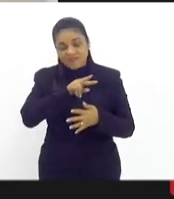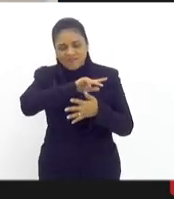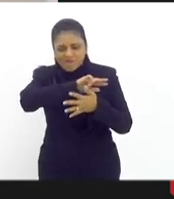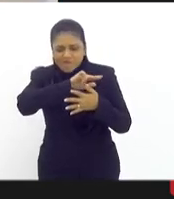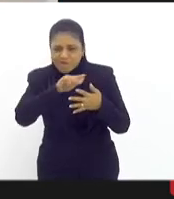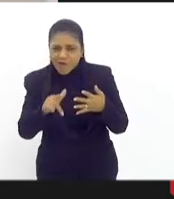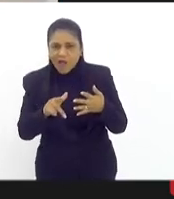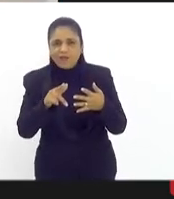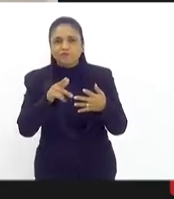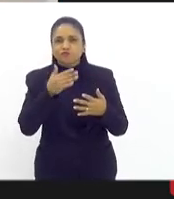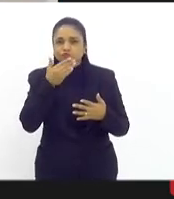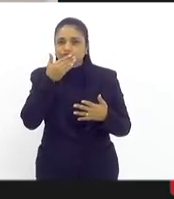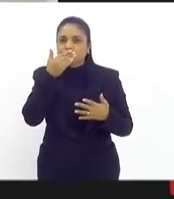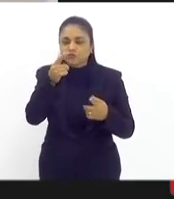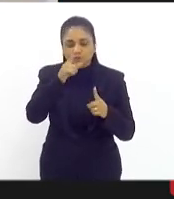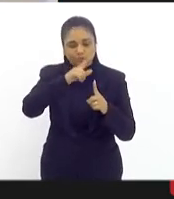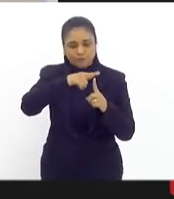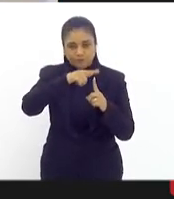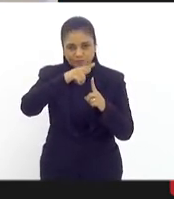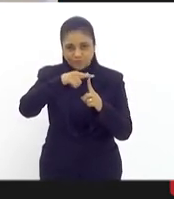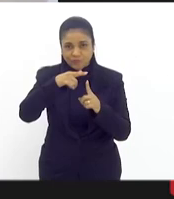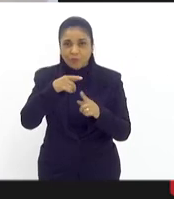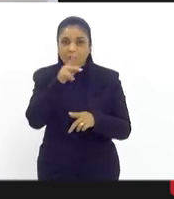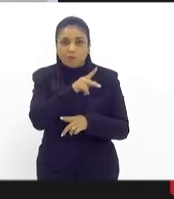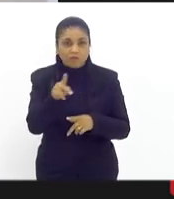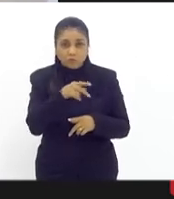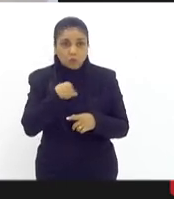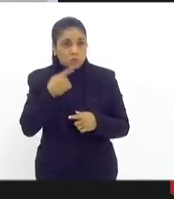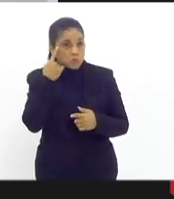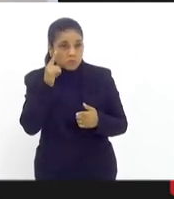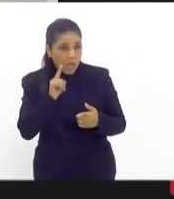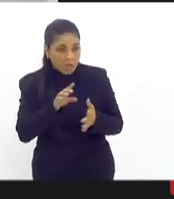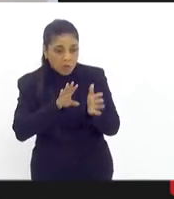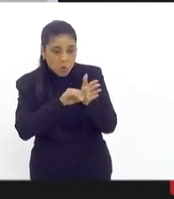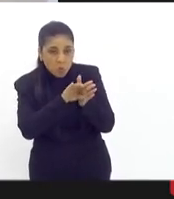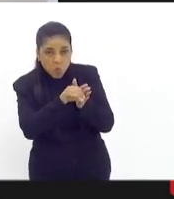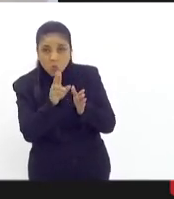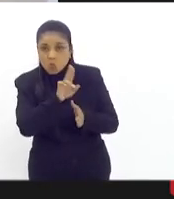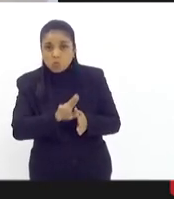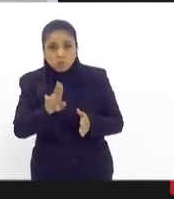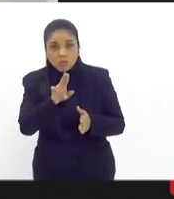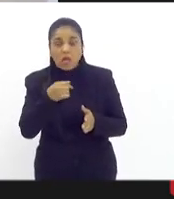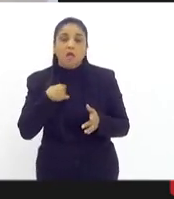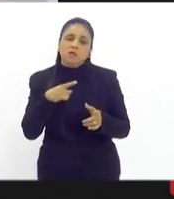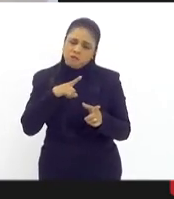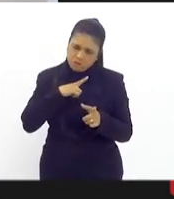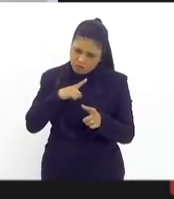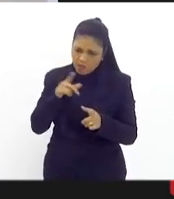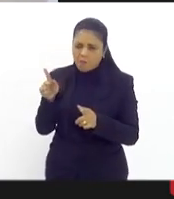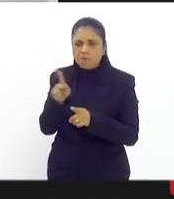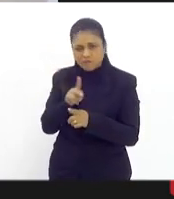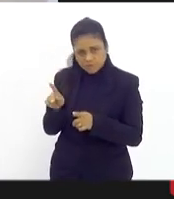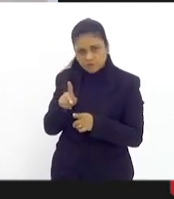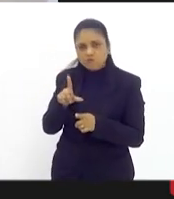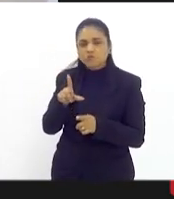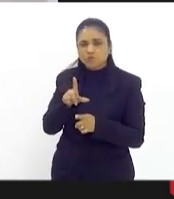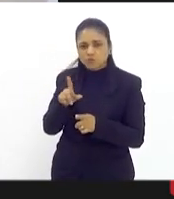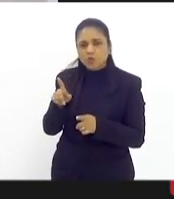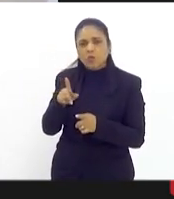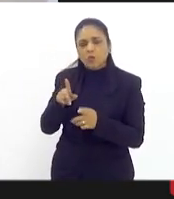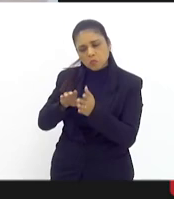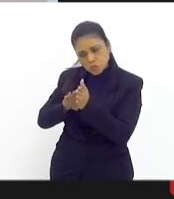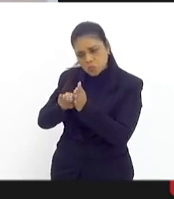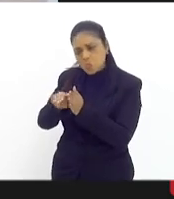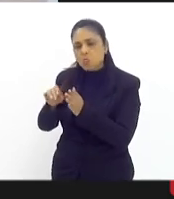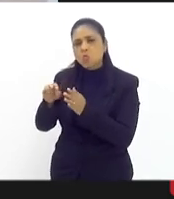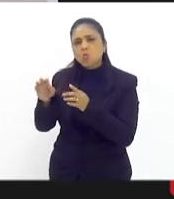tipos de professores hoje na rede. Professores que mal sabem usar o Google e professores que têm, sim, né, maior uso